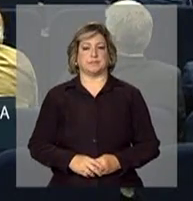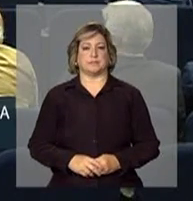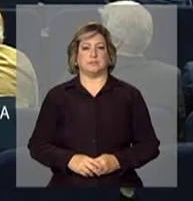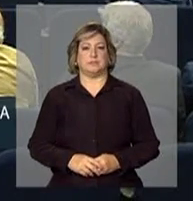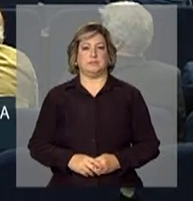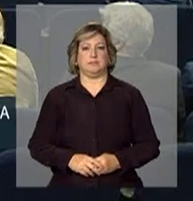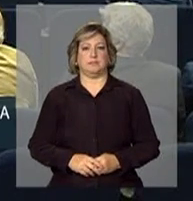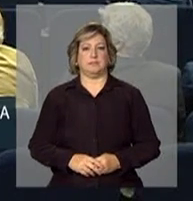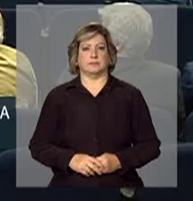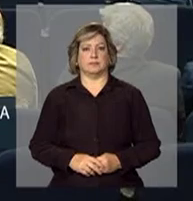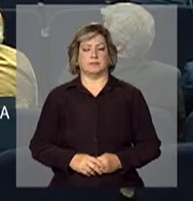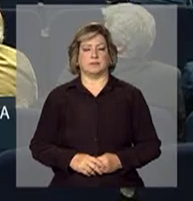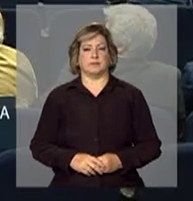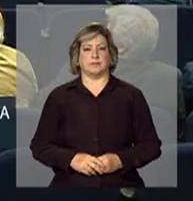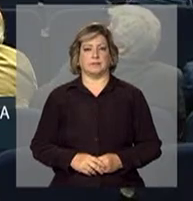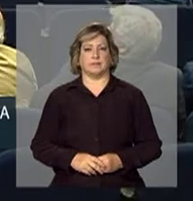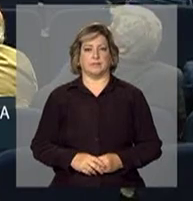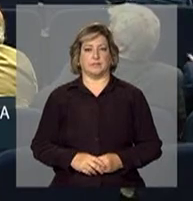Quem é, Marcelo?